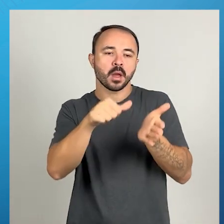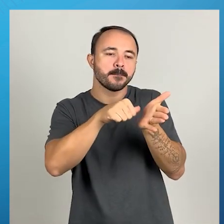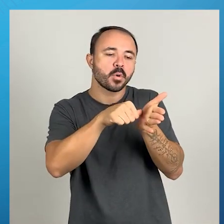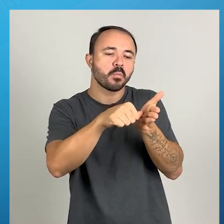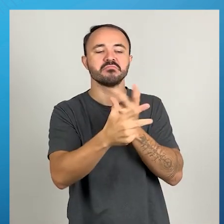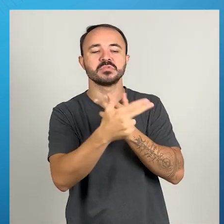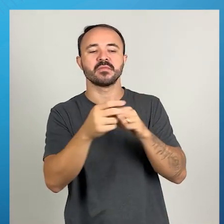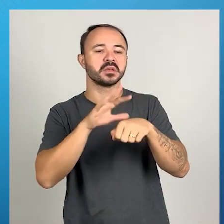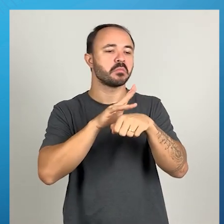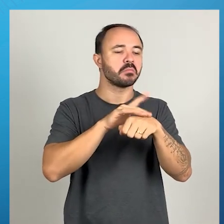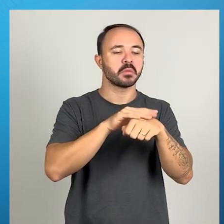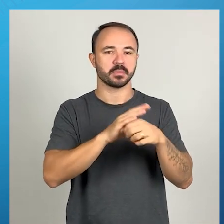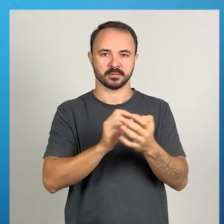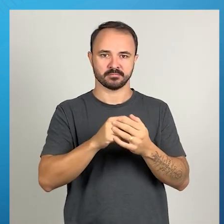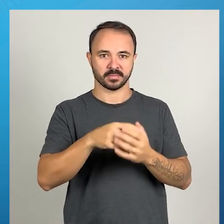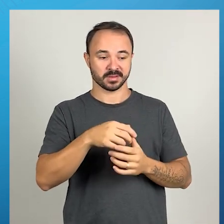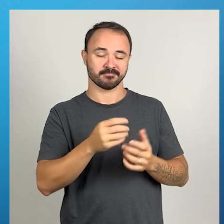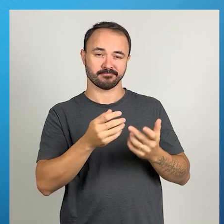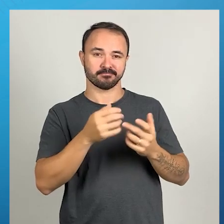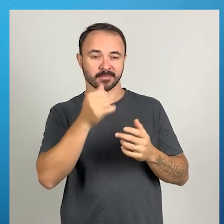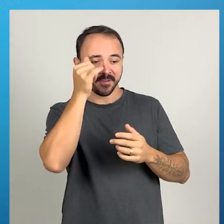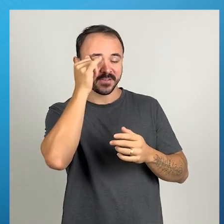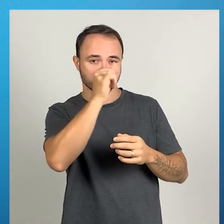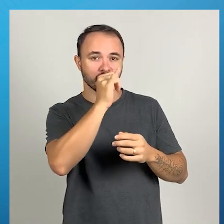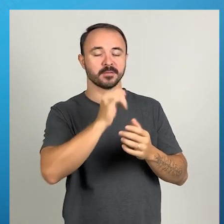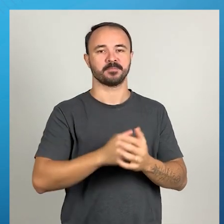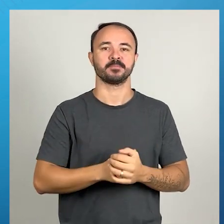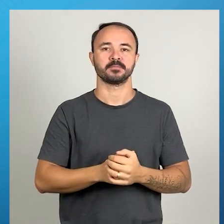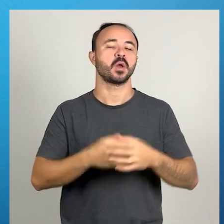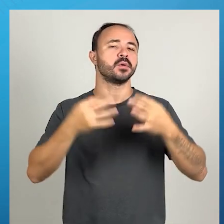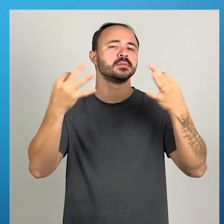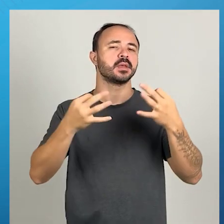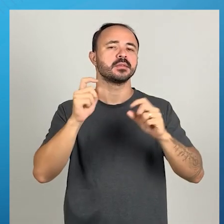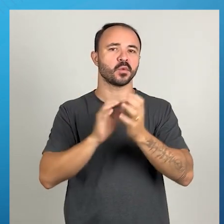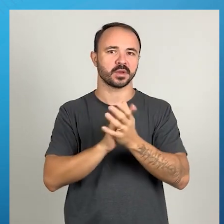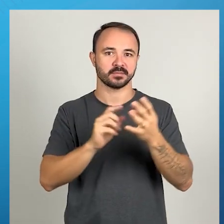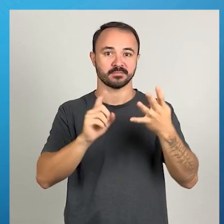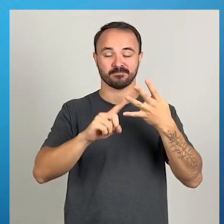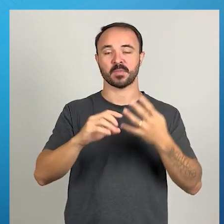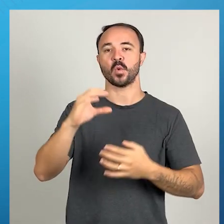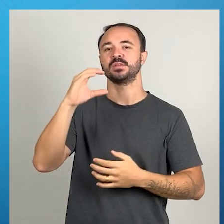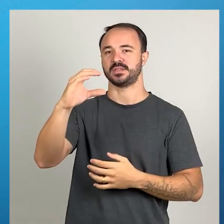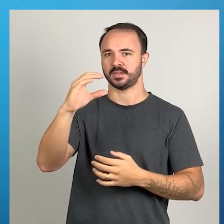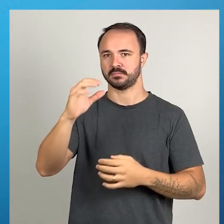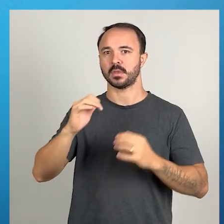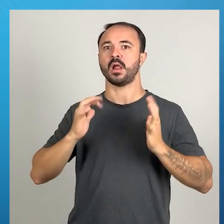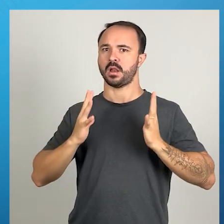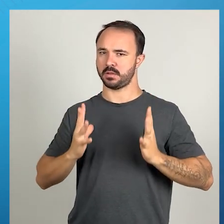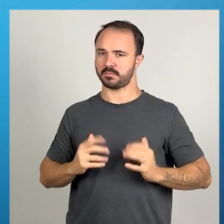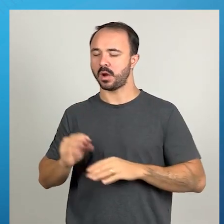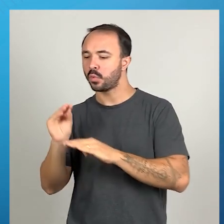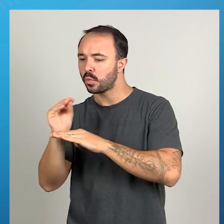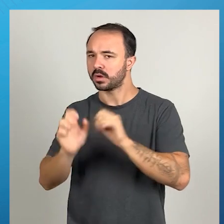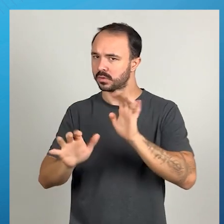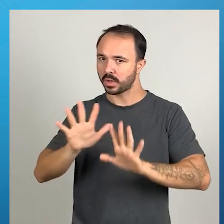para acelerar sua queda. Então a nossa alternativa correta aqui é a letra C. Limpar delicadamente o cordão umbilical